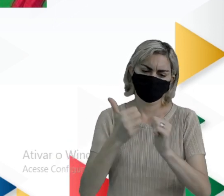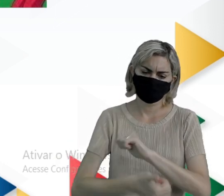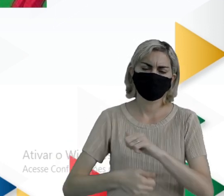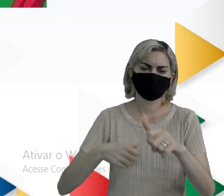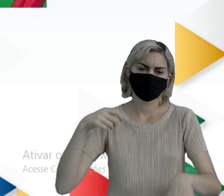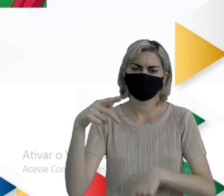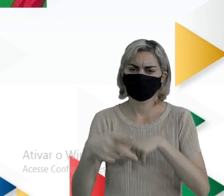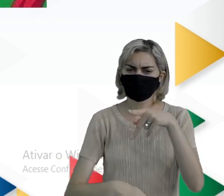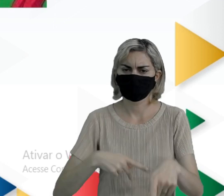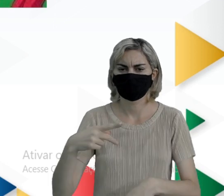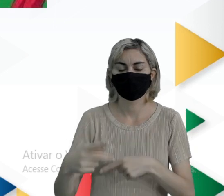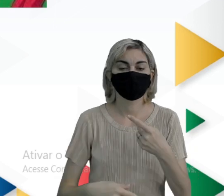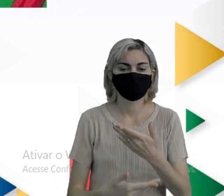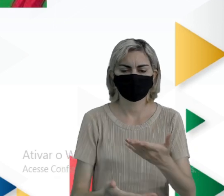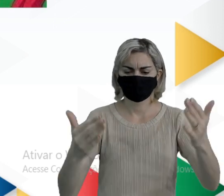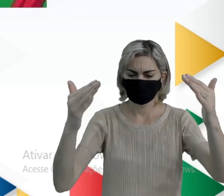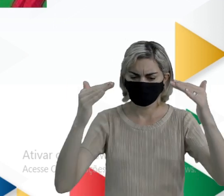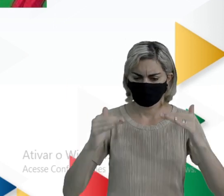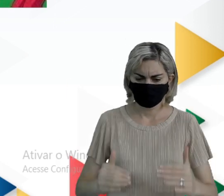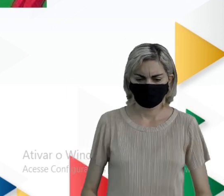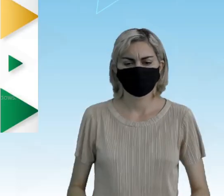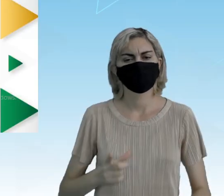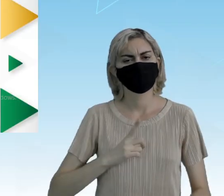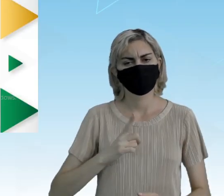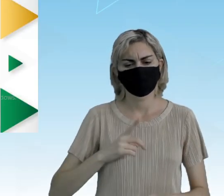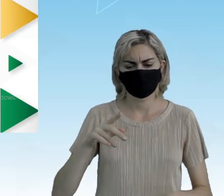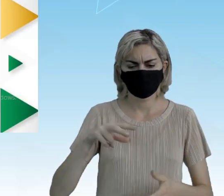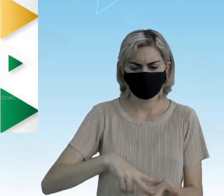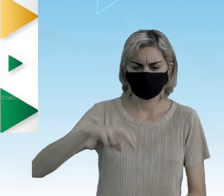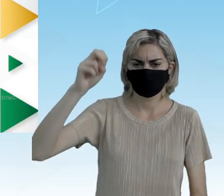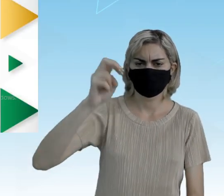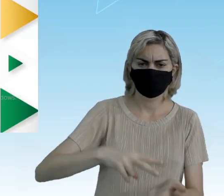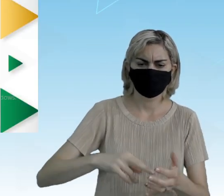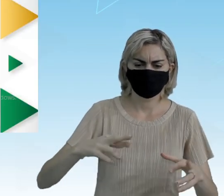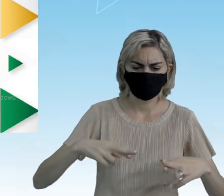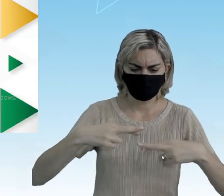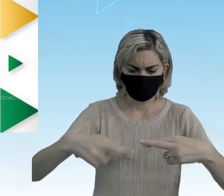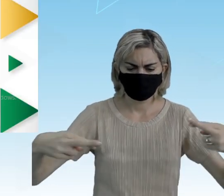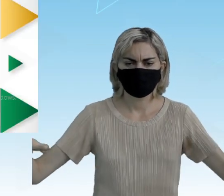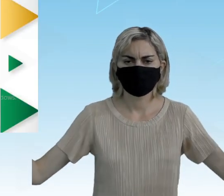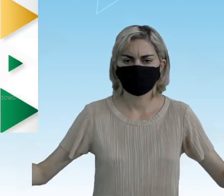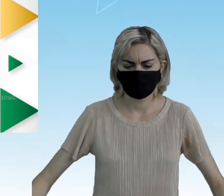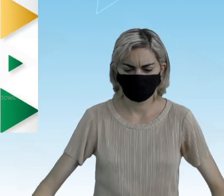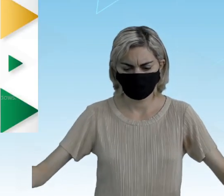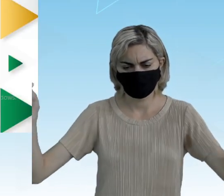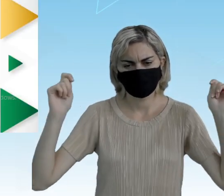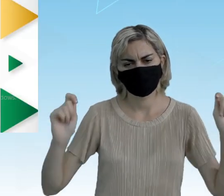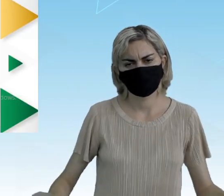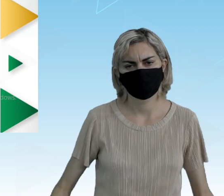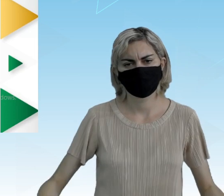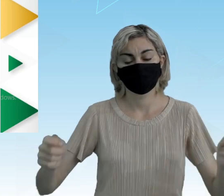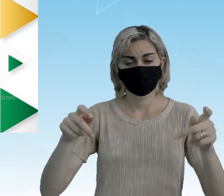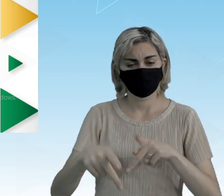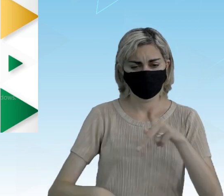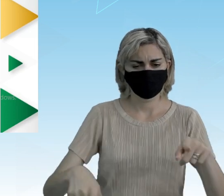popular. E abaixo temos uma turminha pulando corda, uma brincadeira, um jogo popular também,